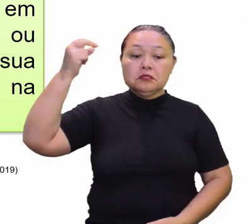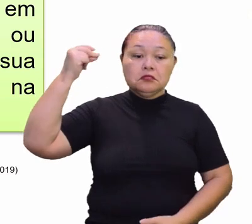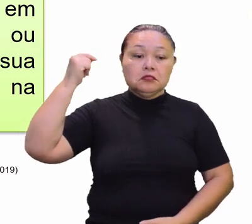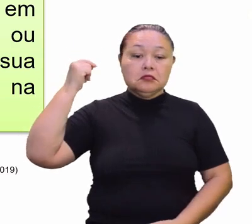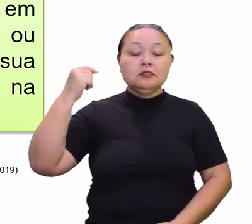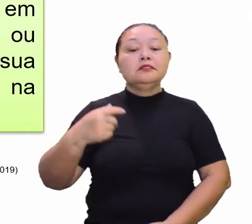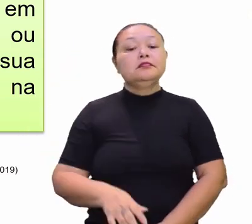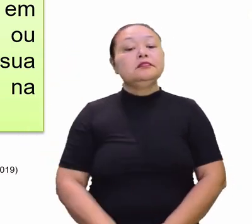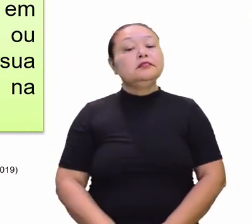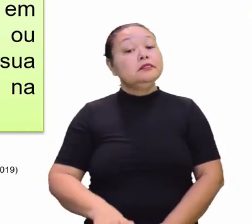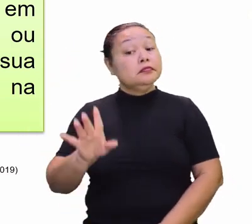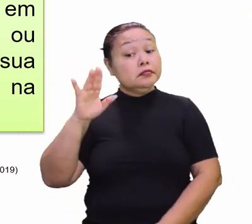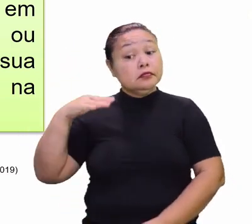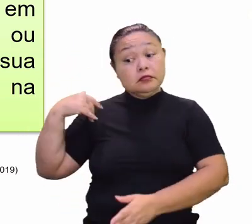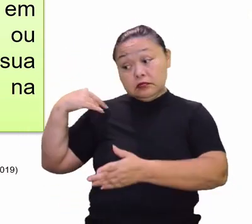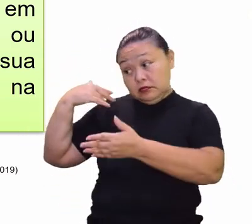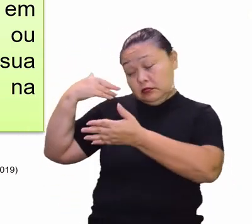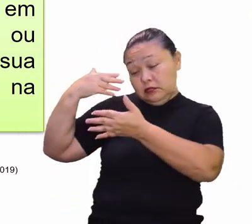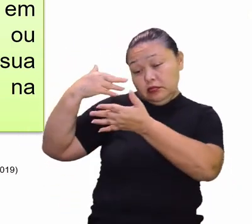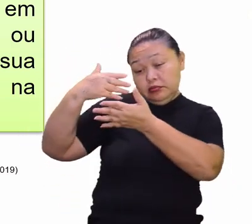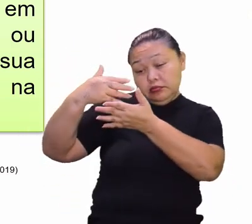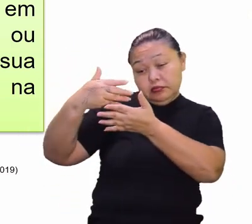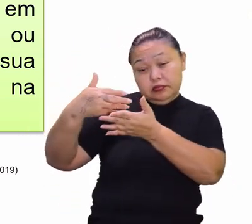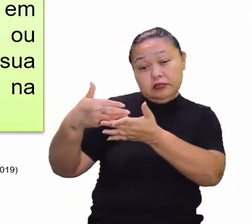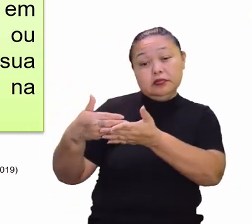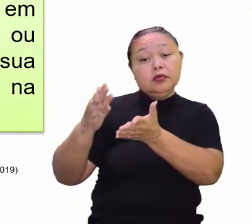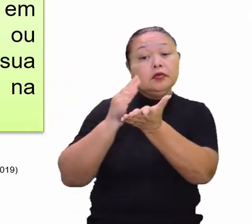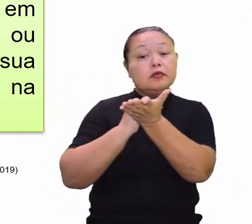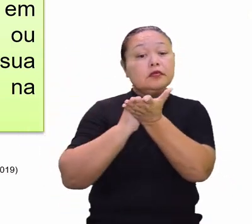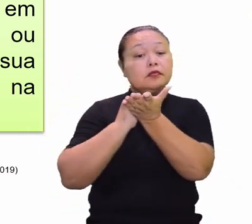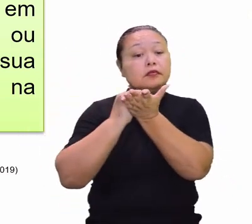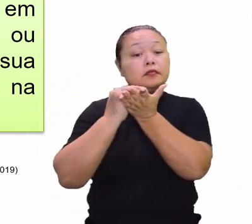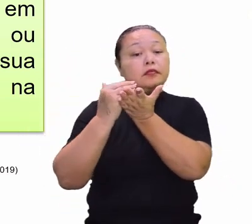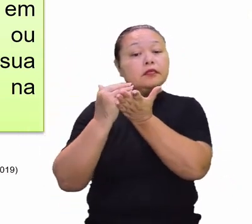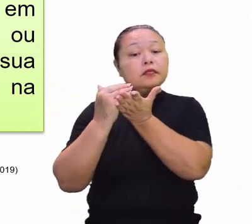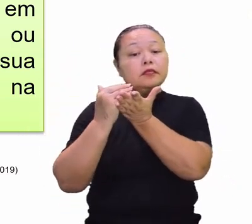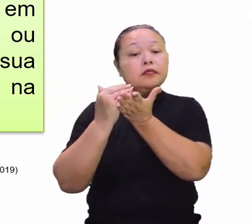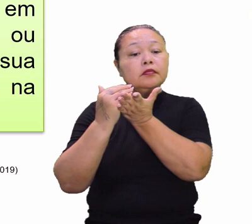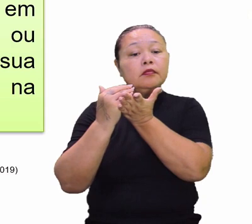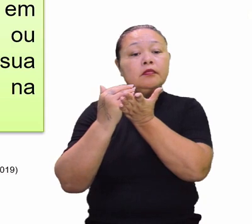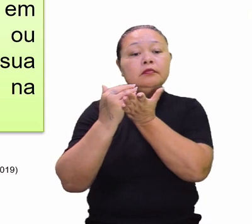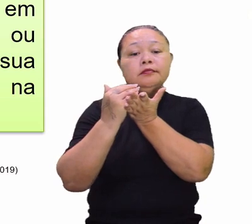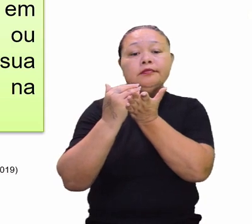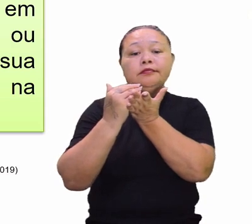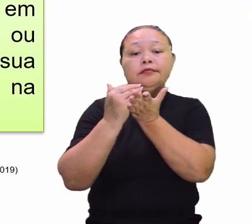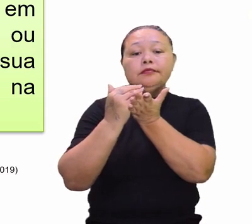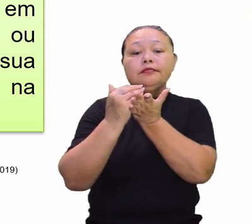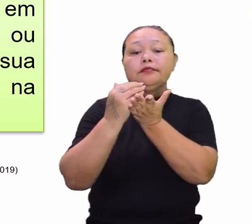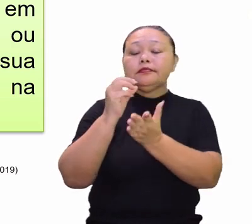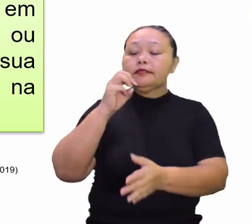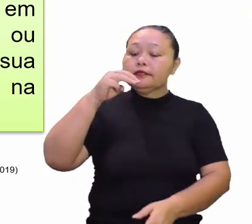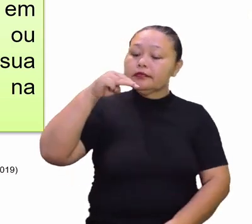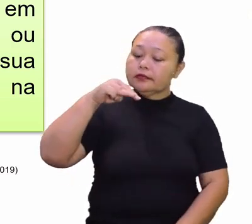galera. Esta evolução iniciou-se com o